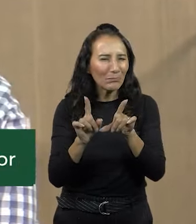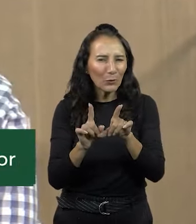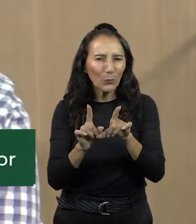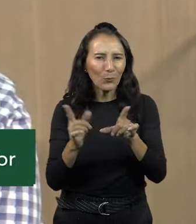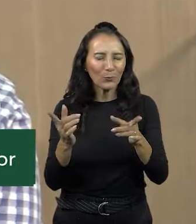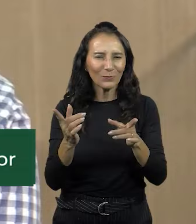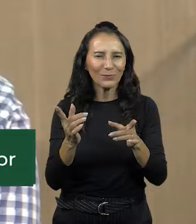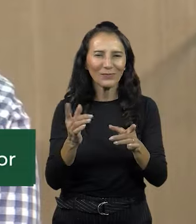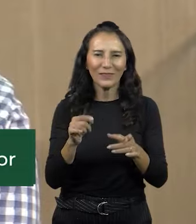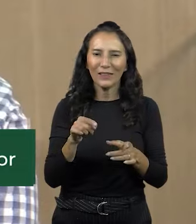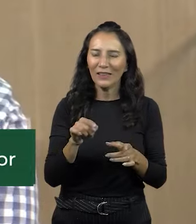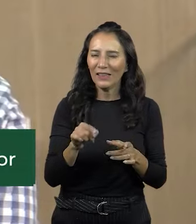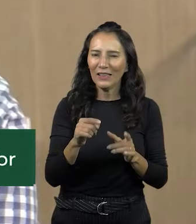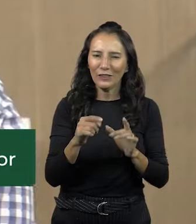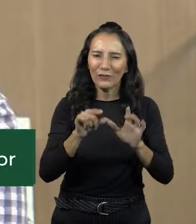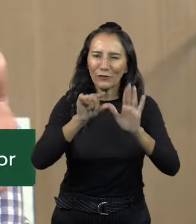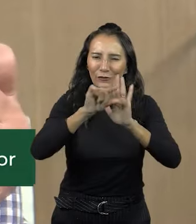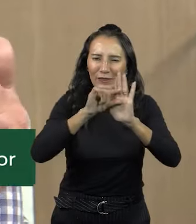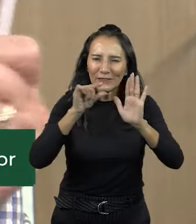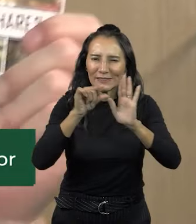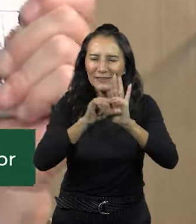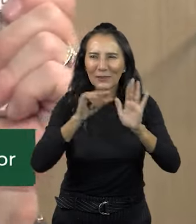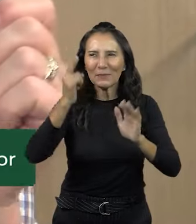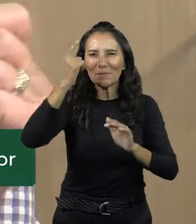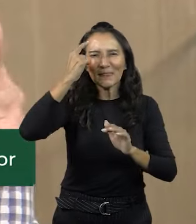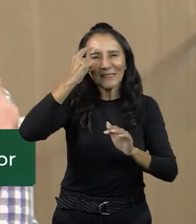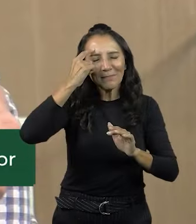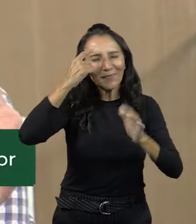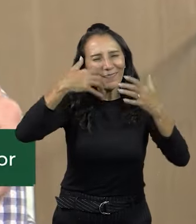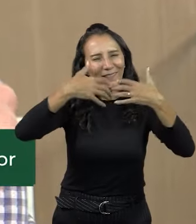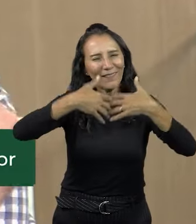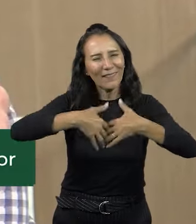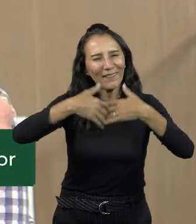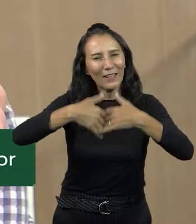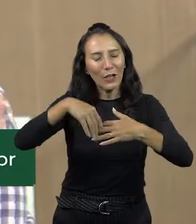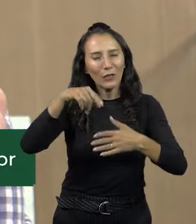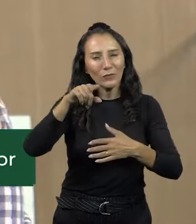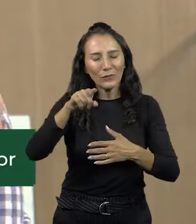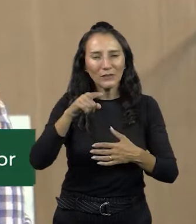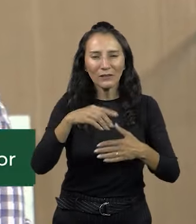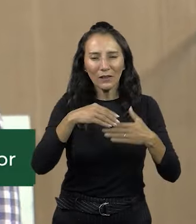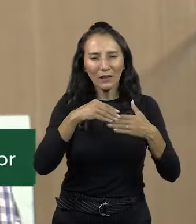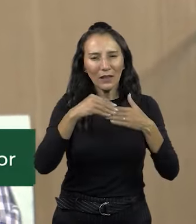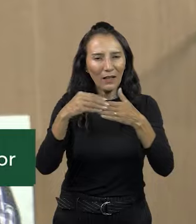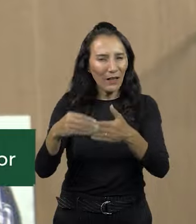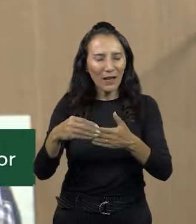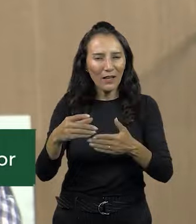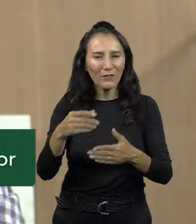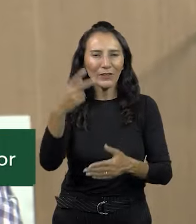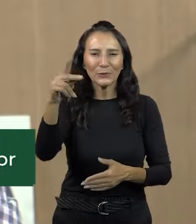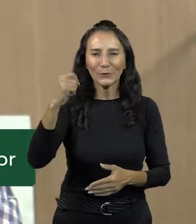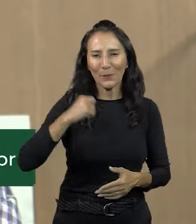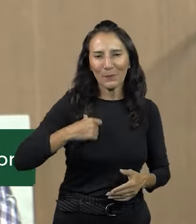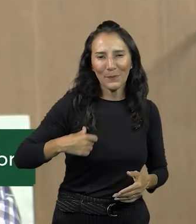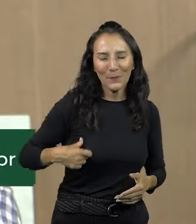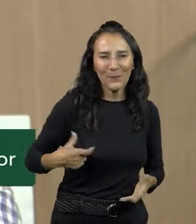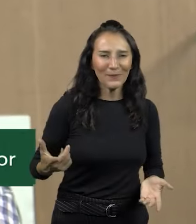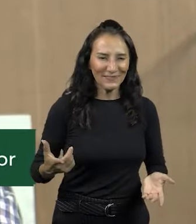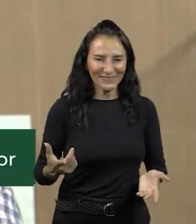bíblicos pequenos Versículos e pensamentos para você carregar dentro da sua bolsa na Editora